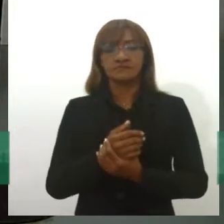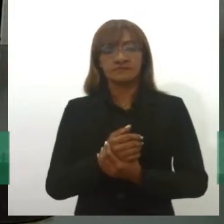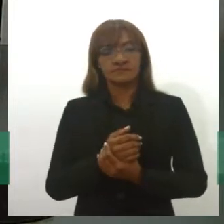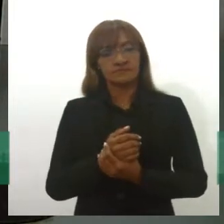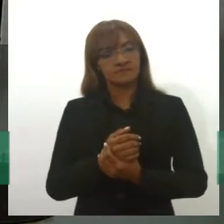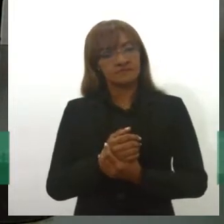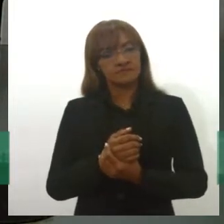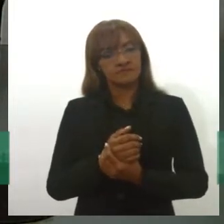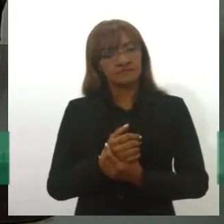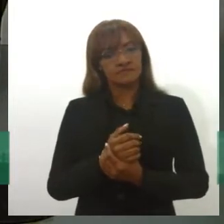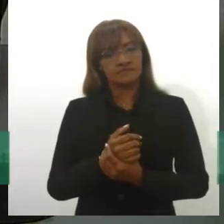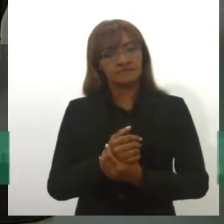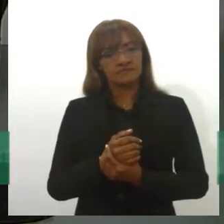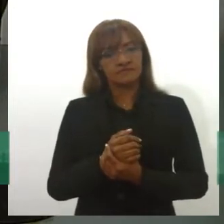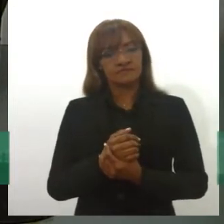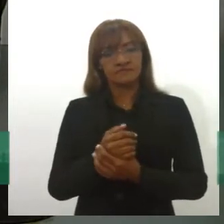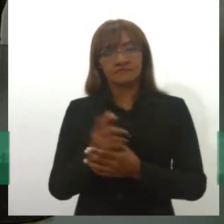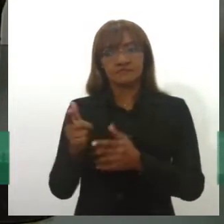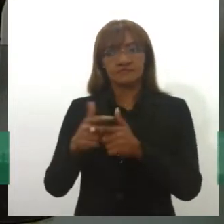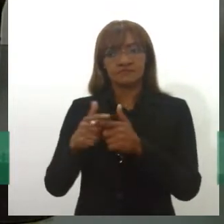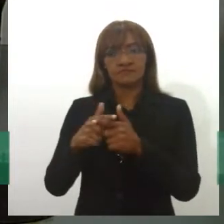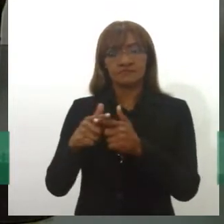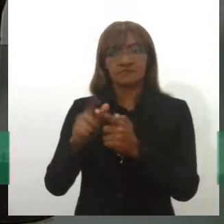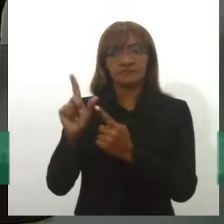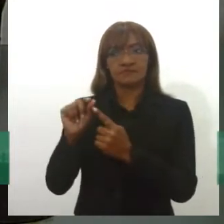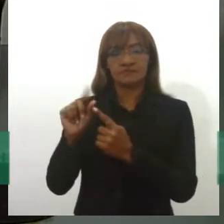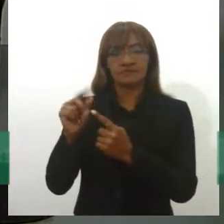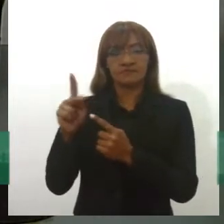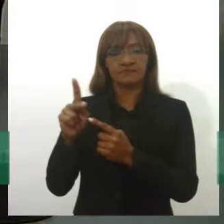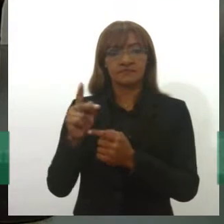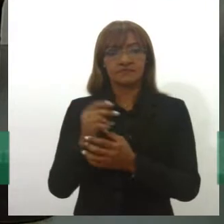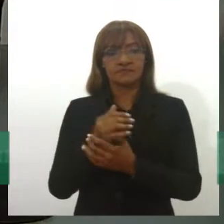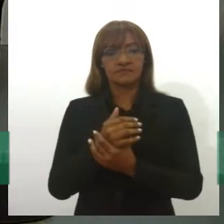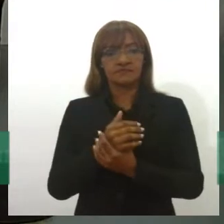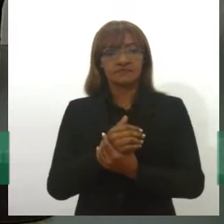consegue. Acho que deu um problema na conexão. Felipe?